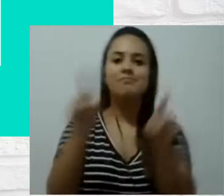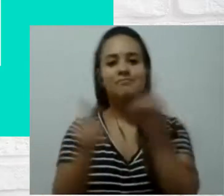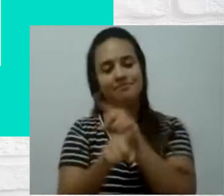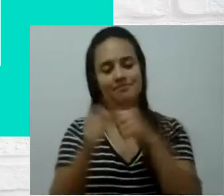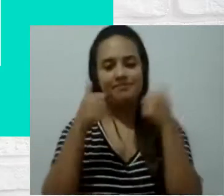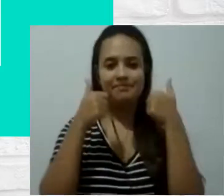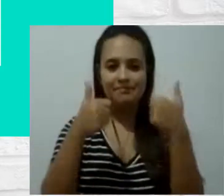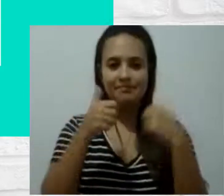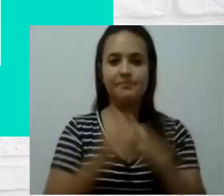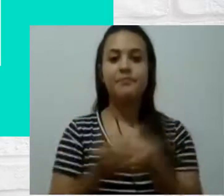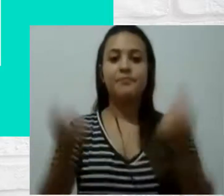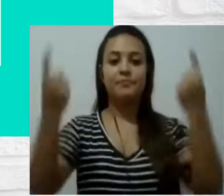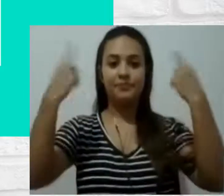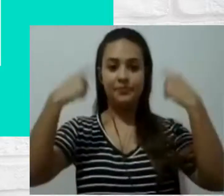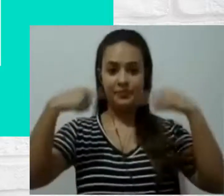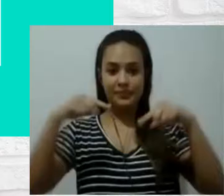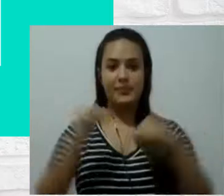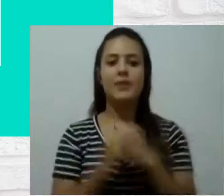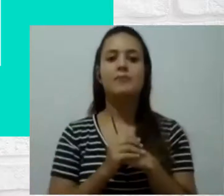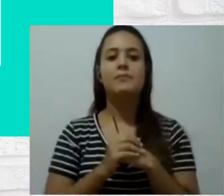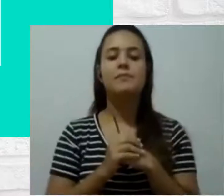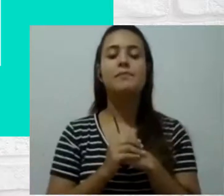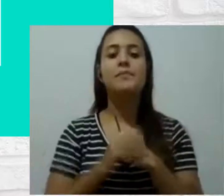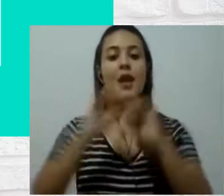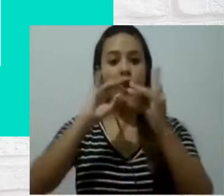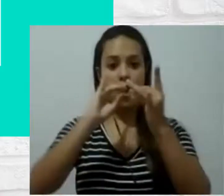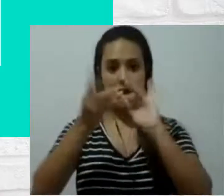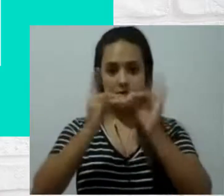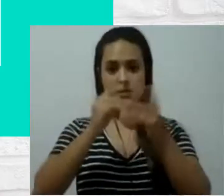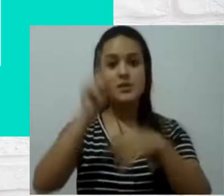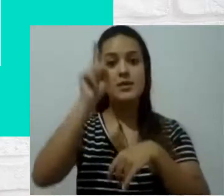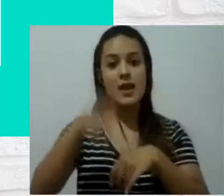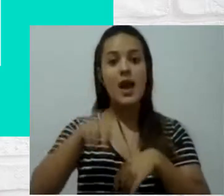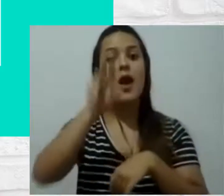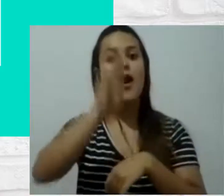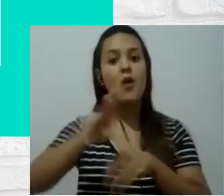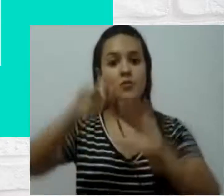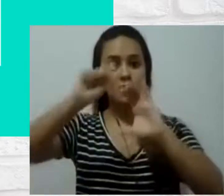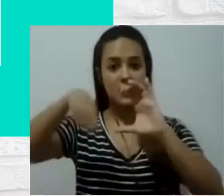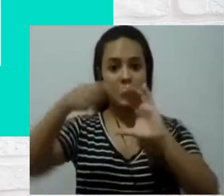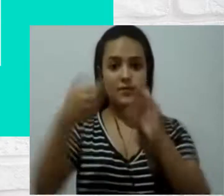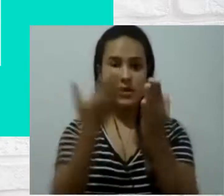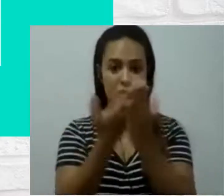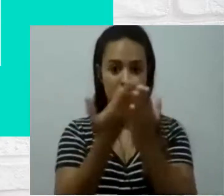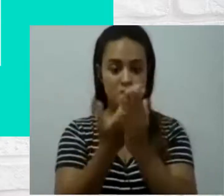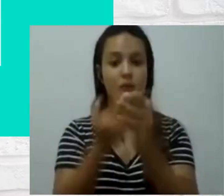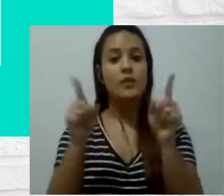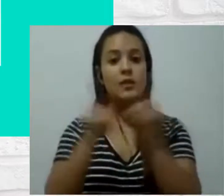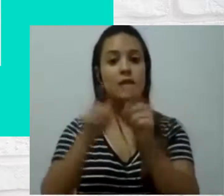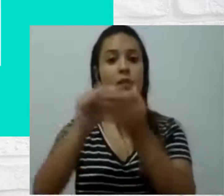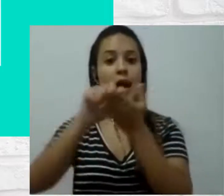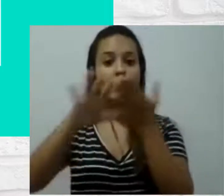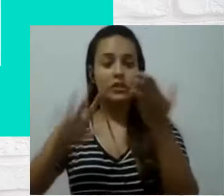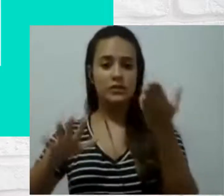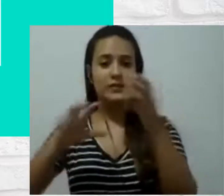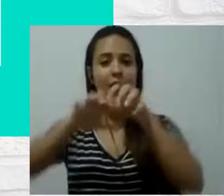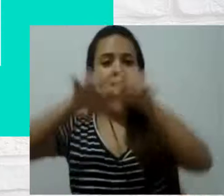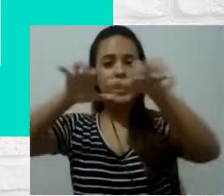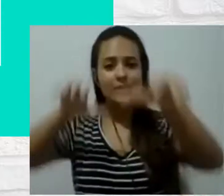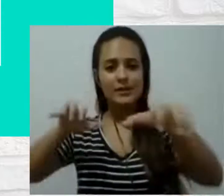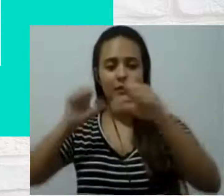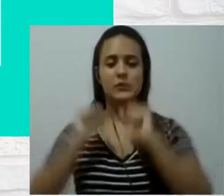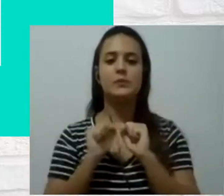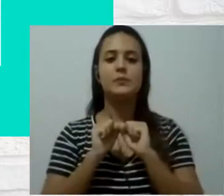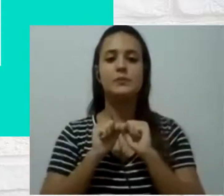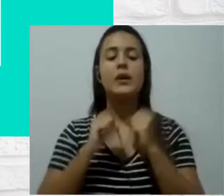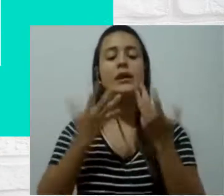nós vamos ficar revezando de tanto eu quanto ela de um por um, ok? Segundamente, essa oficina ela vai funcionar por meio